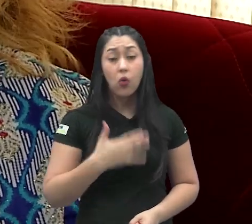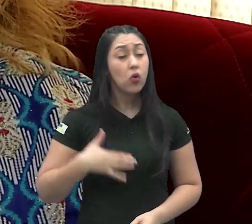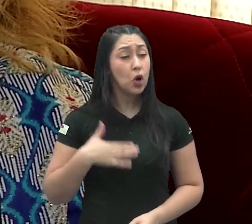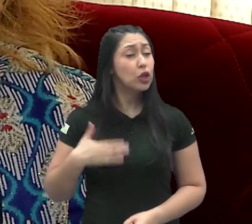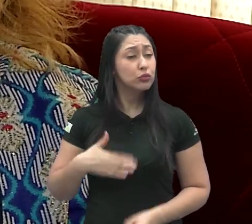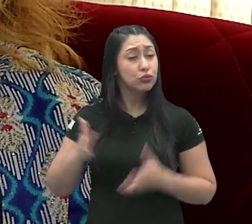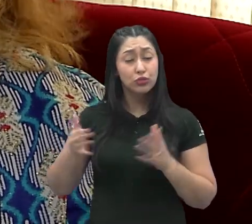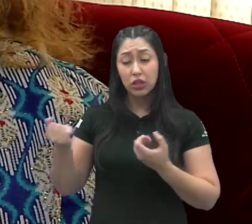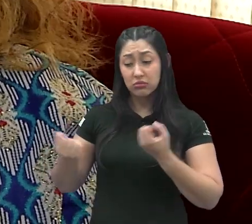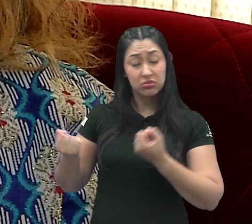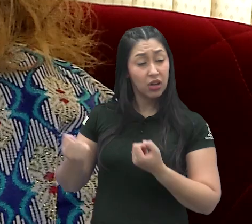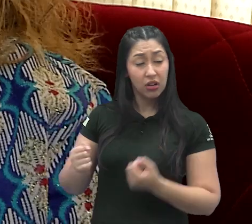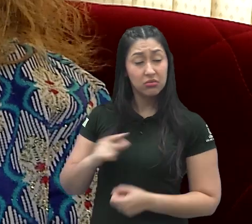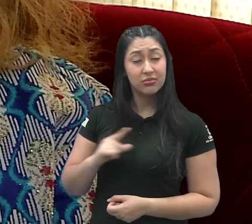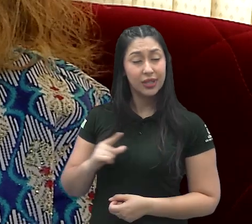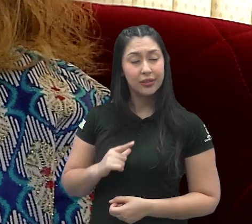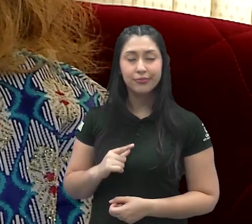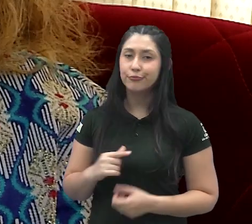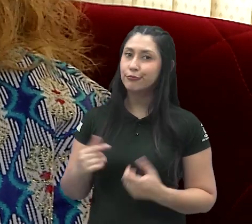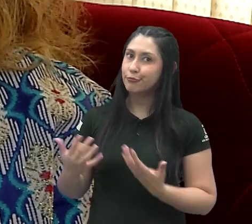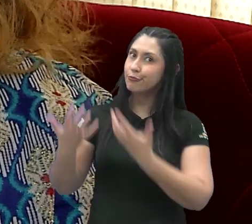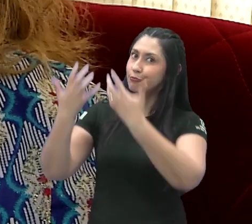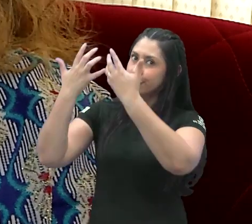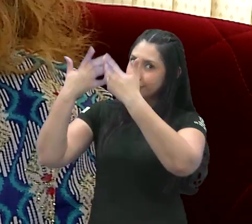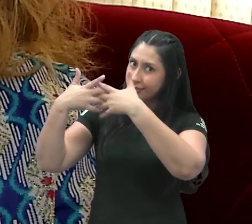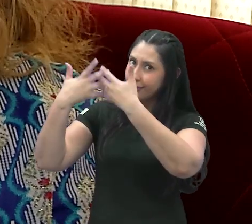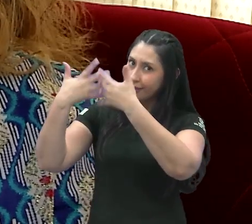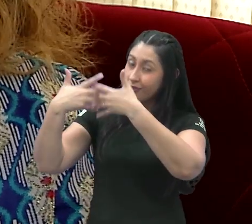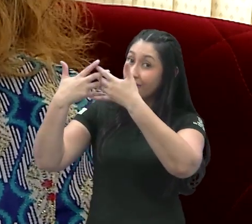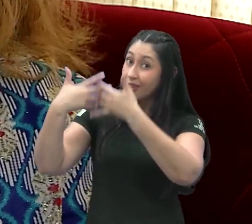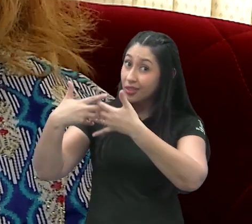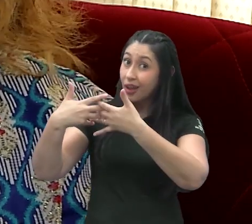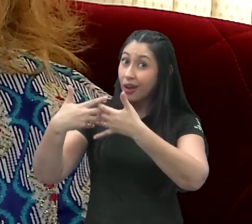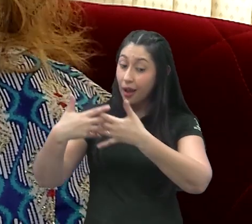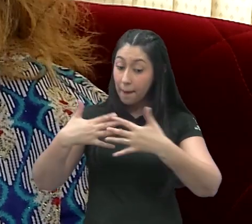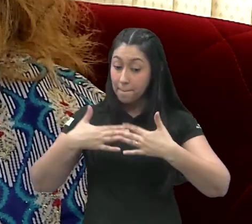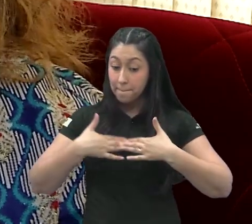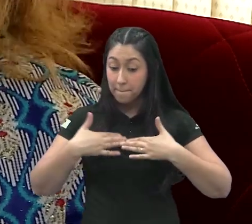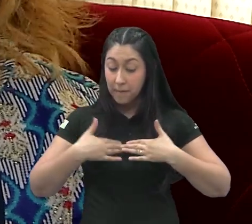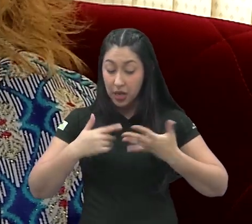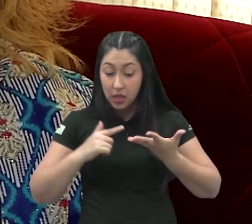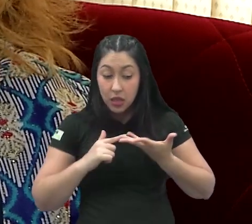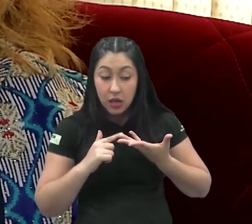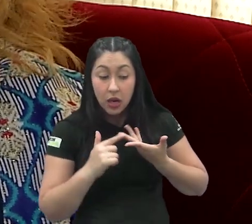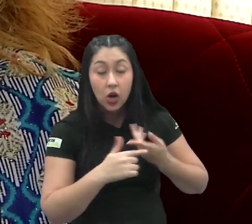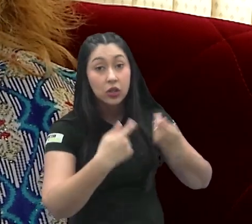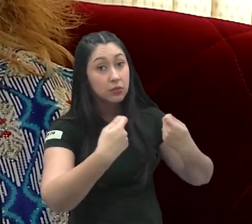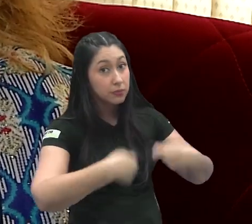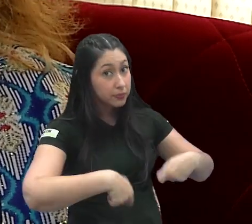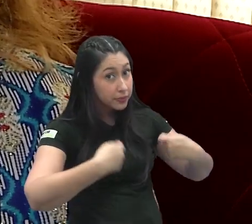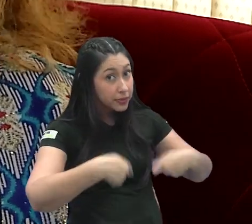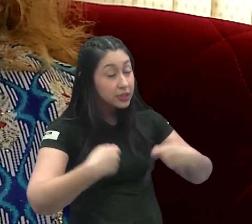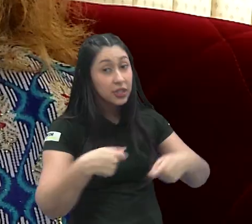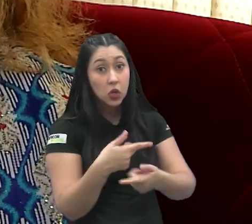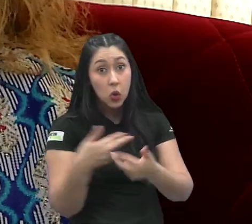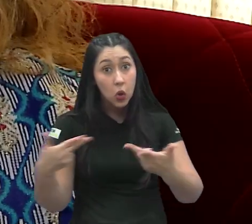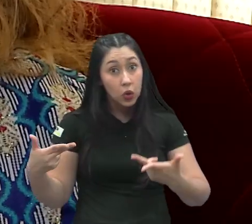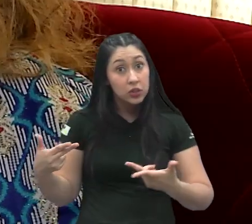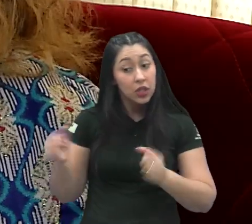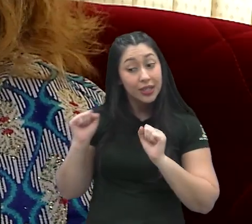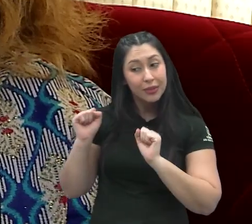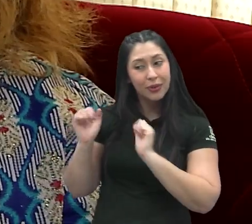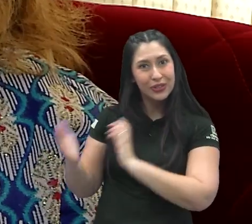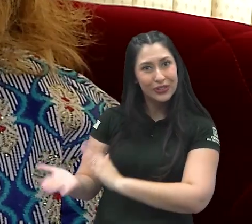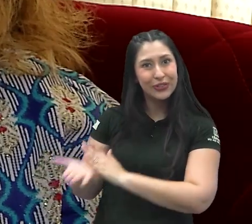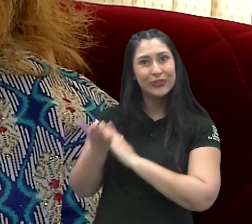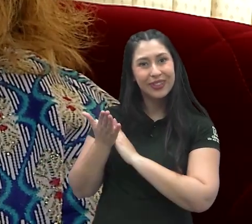tenho. Então, eu preciso refletir bastante acerca das minhas necessidades, daquilo que